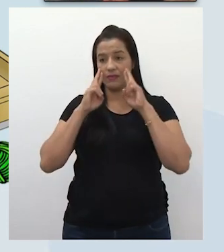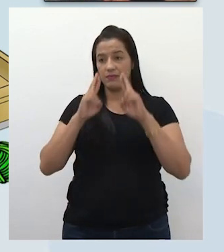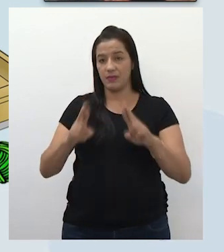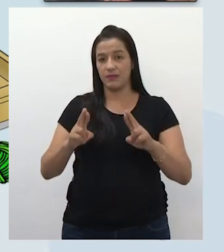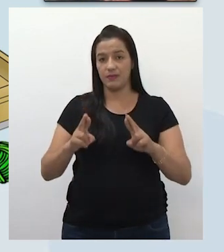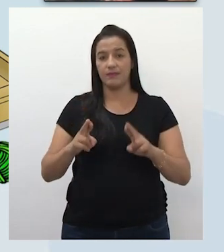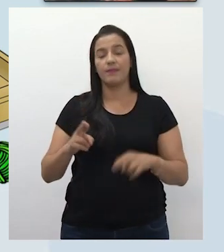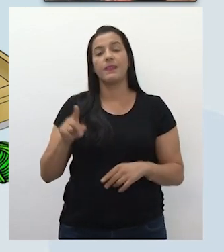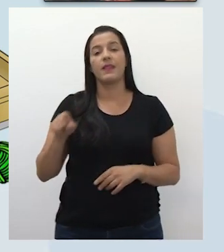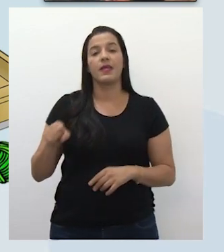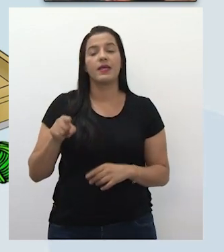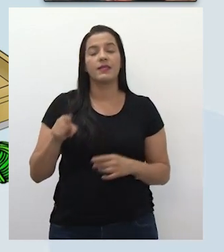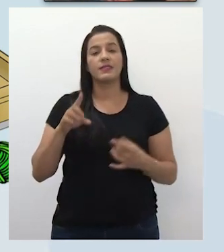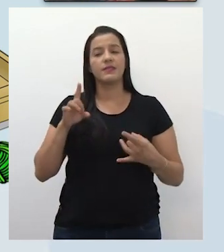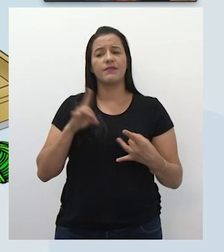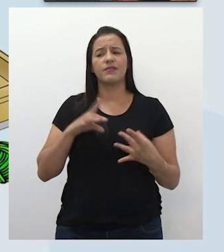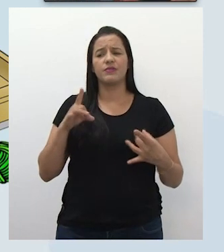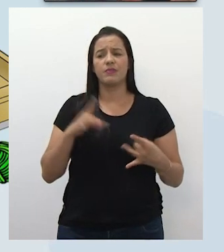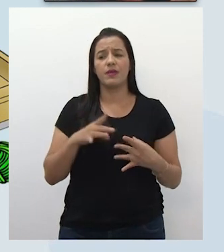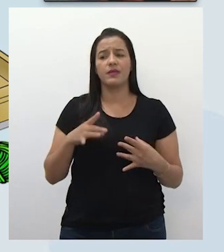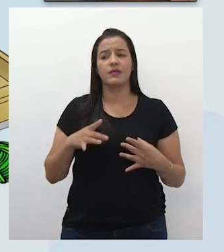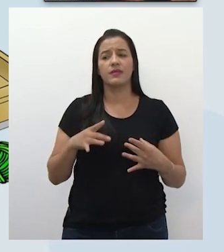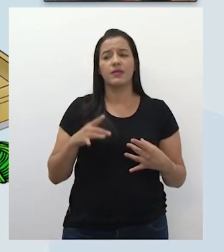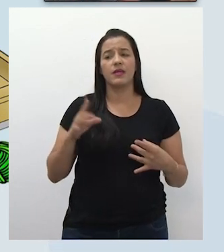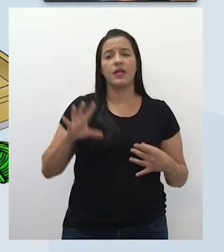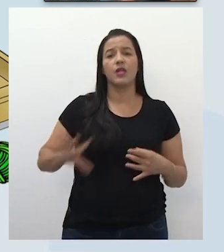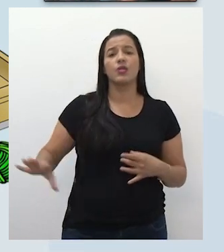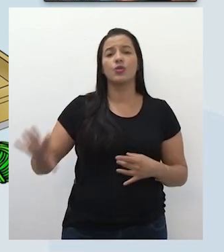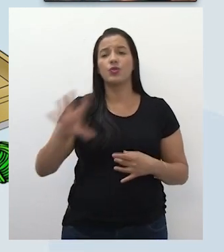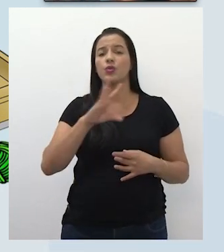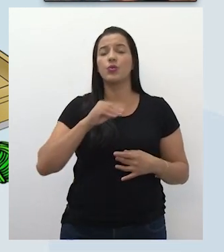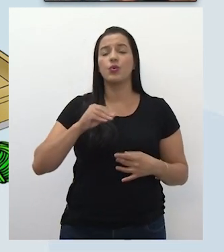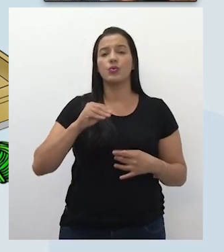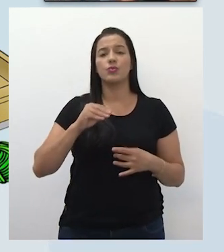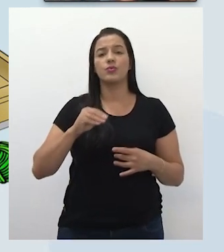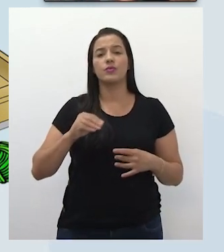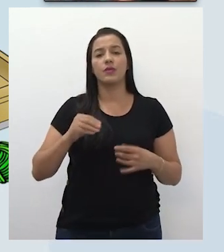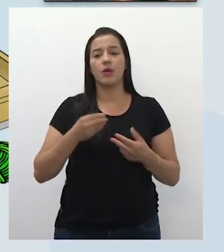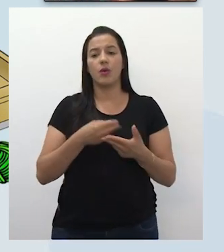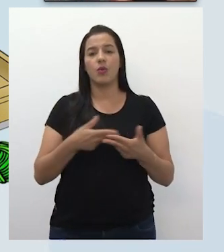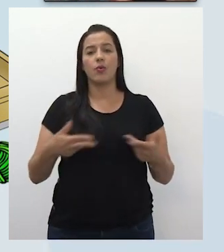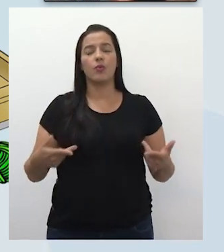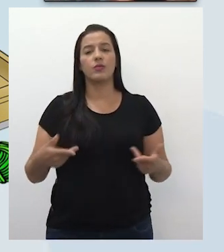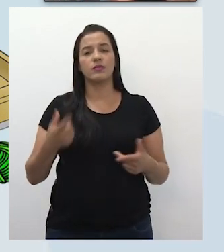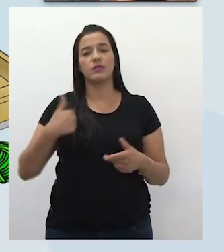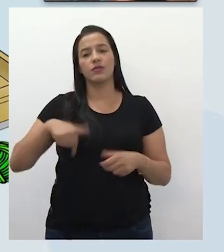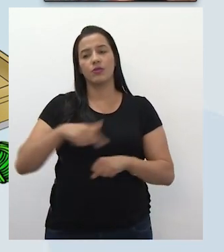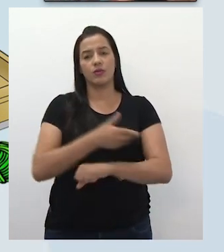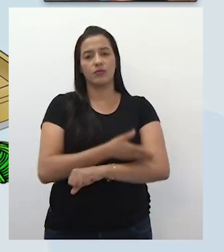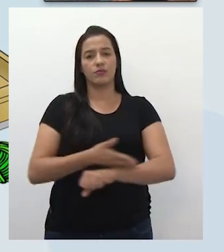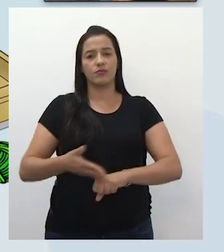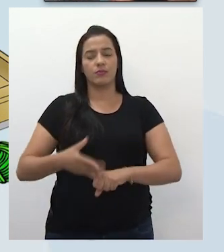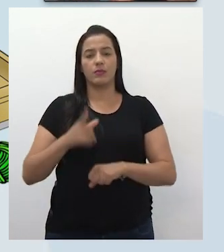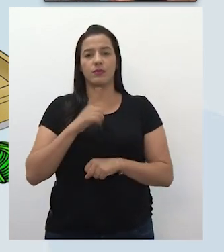nesse feedback insignificante, entram todas aquelas formas com as quais a gente está tão habituado, que é o muito